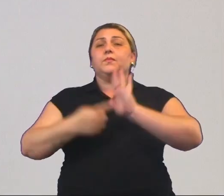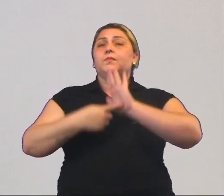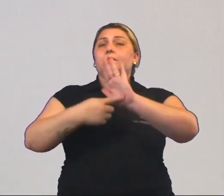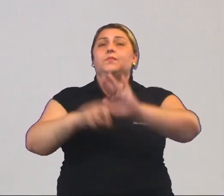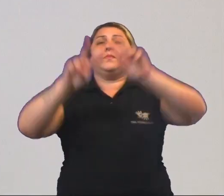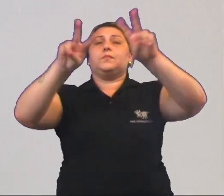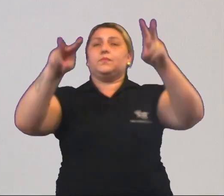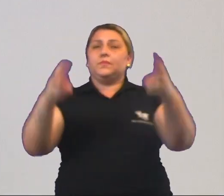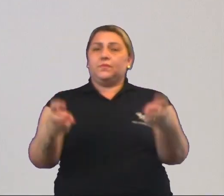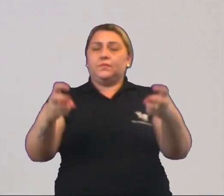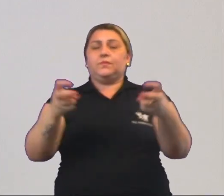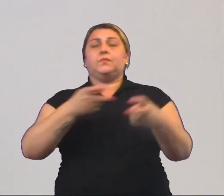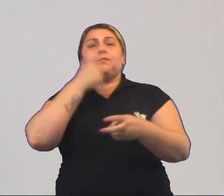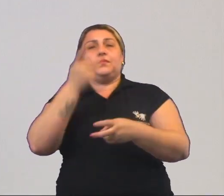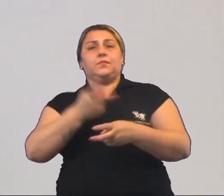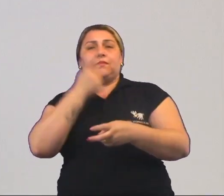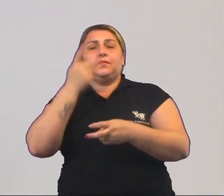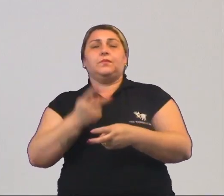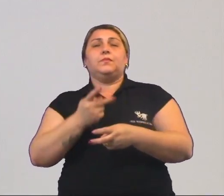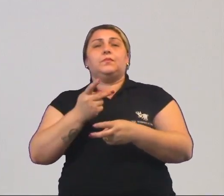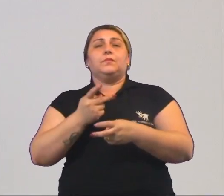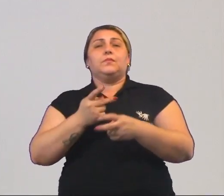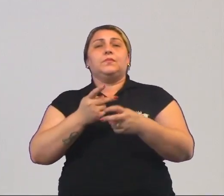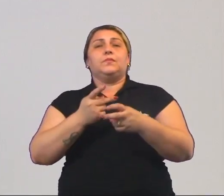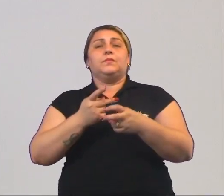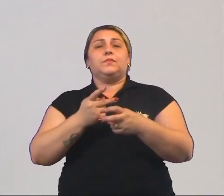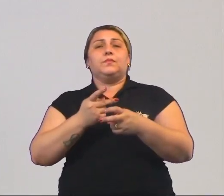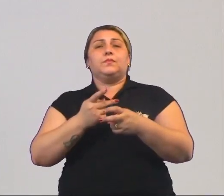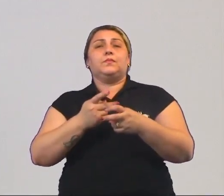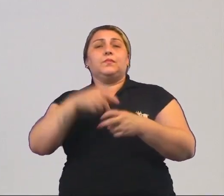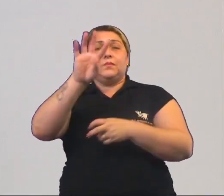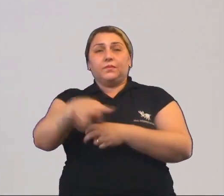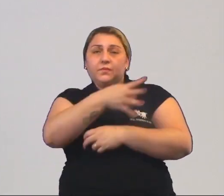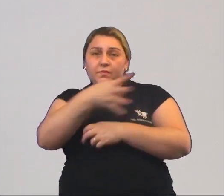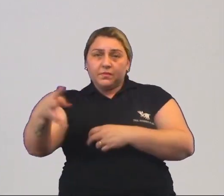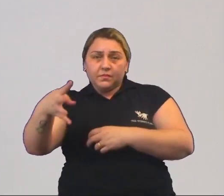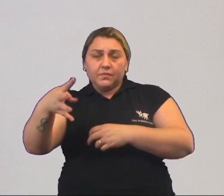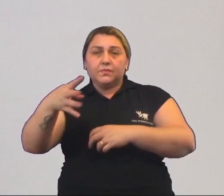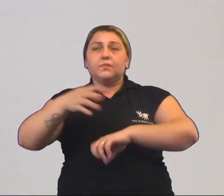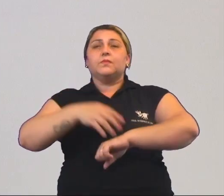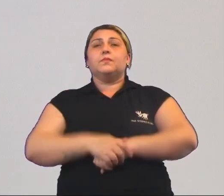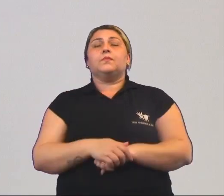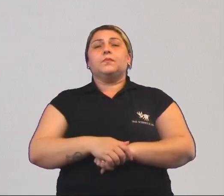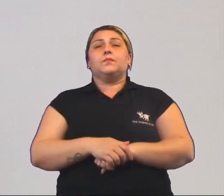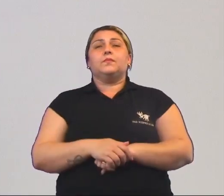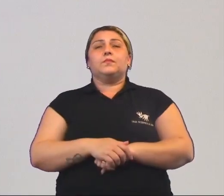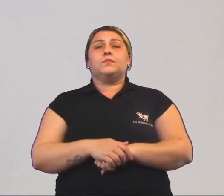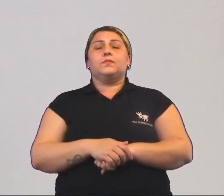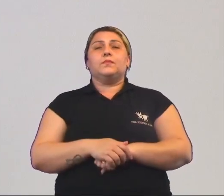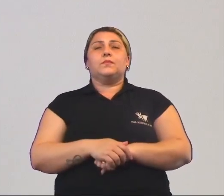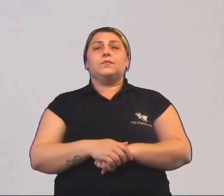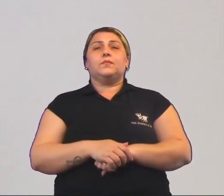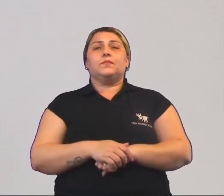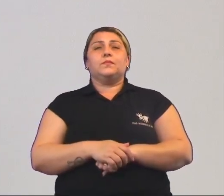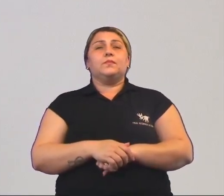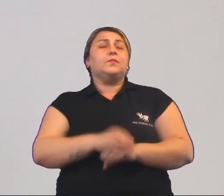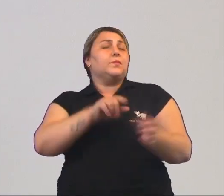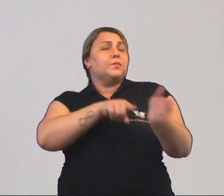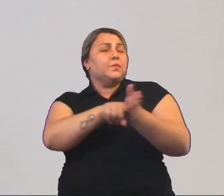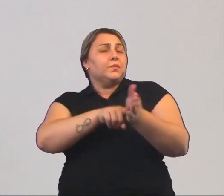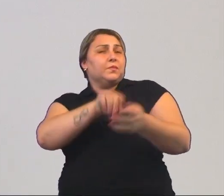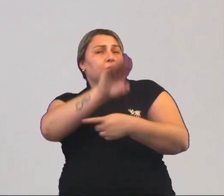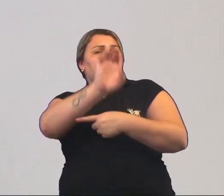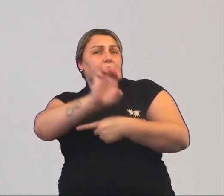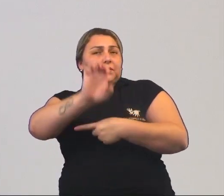um assunto. Nós vamos falar sobre gráficos, vamos falar sobre tabelas, né? Tabela na etapa de uma